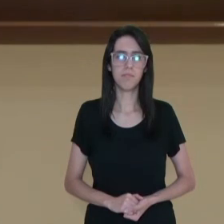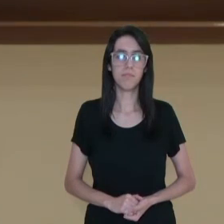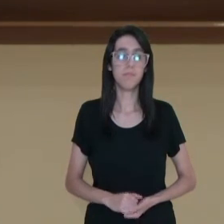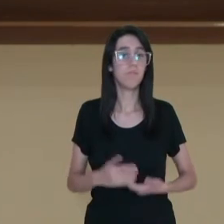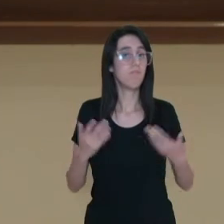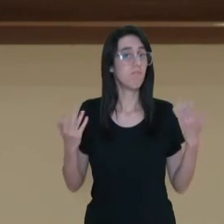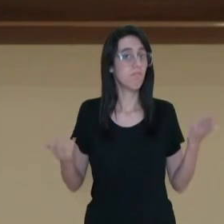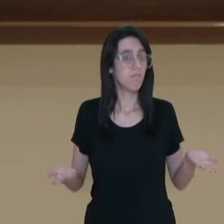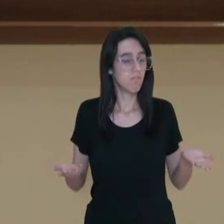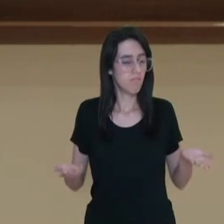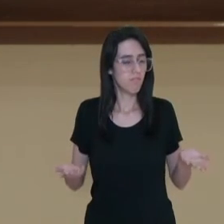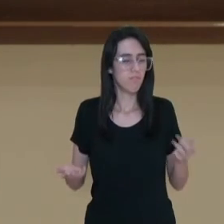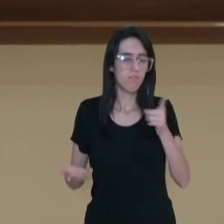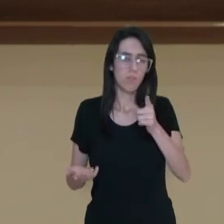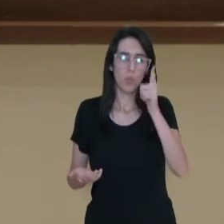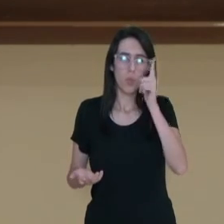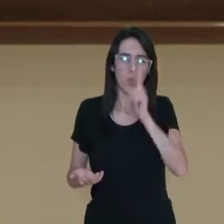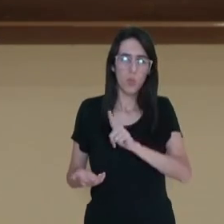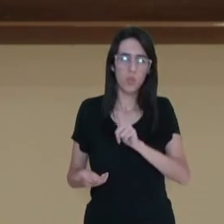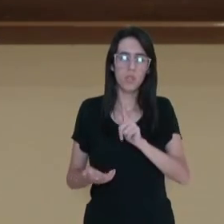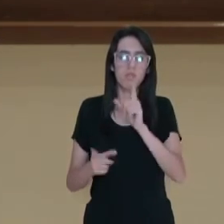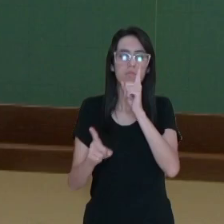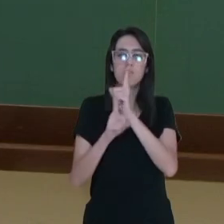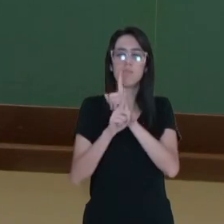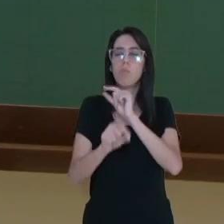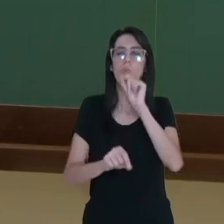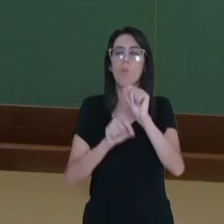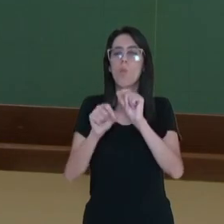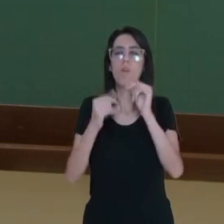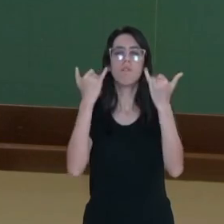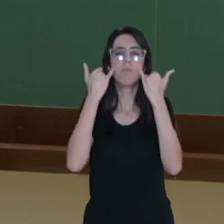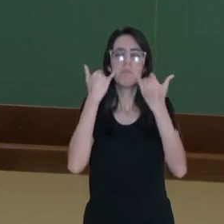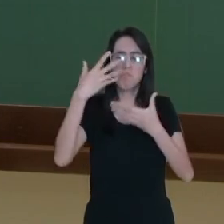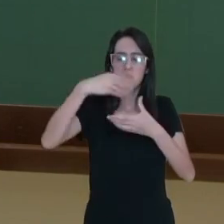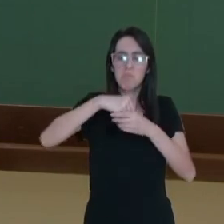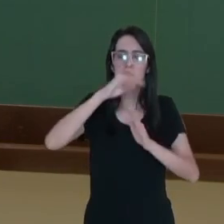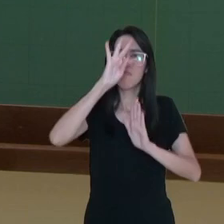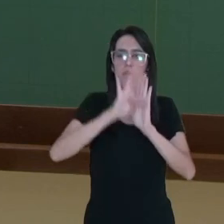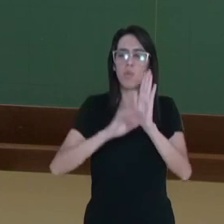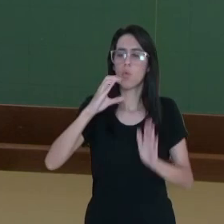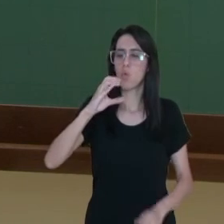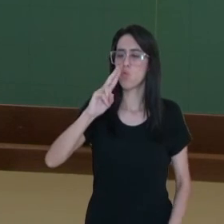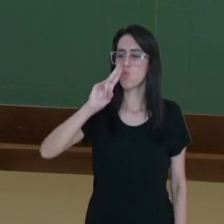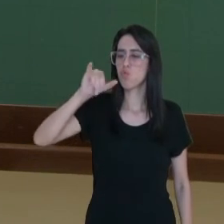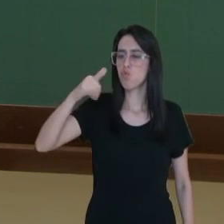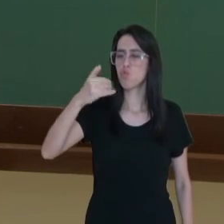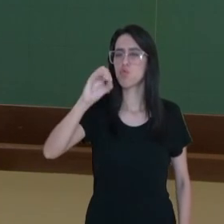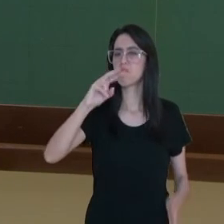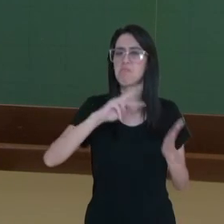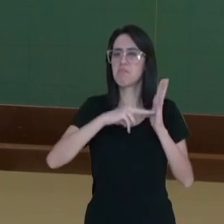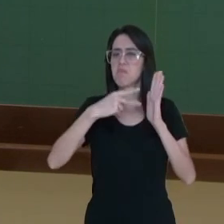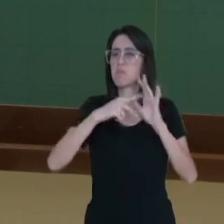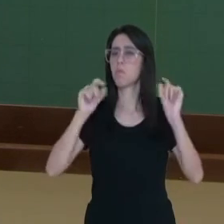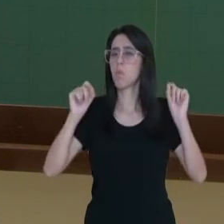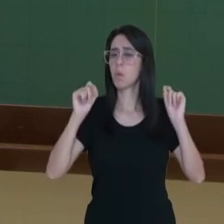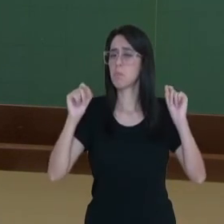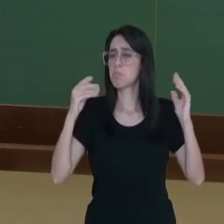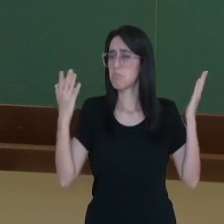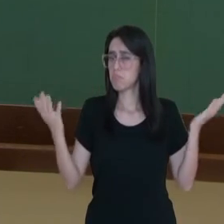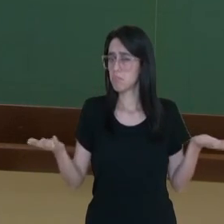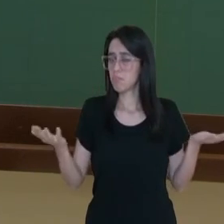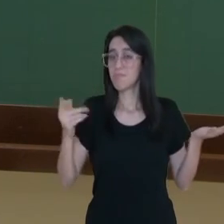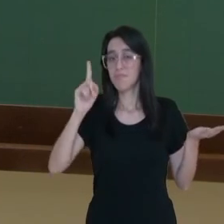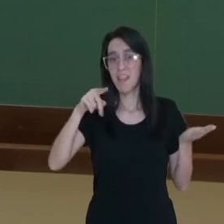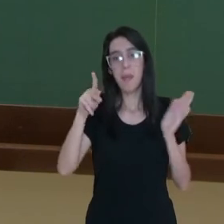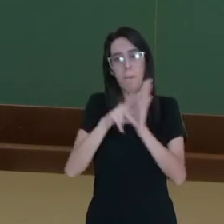Então, estudantes, conseguiram localizar que informação o pronome cujo, pronome relativo, retoma? Retoma a Karen,